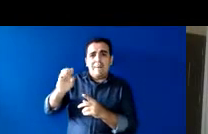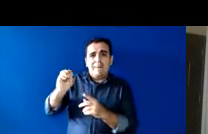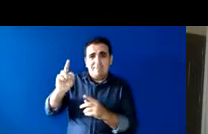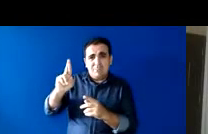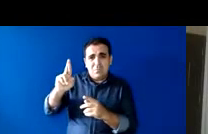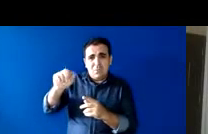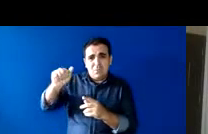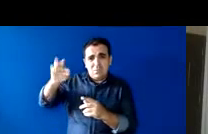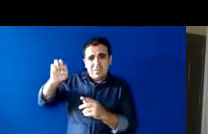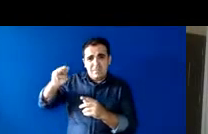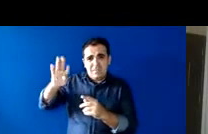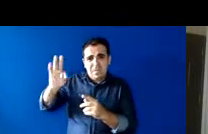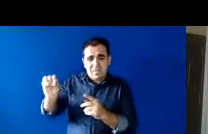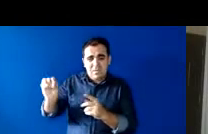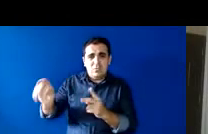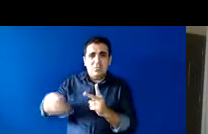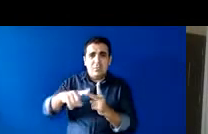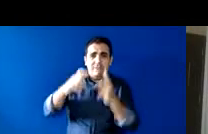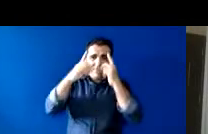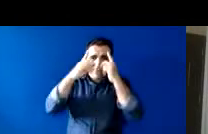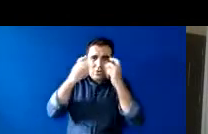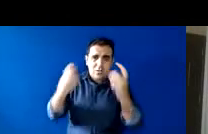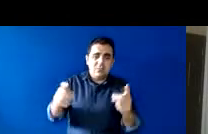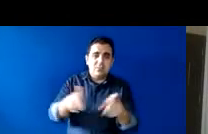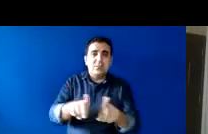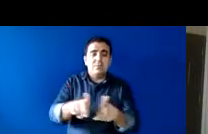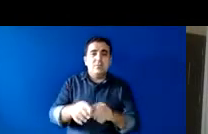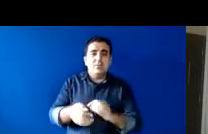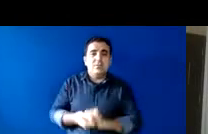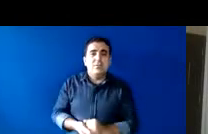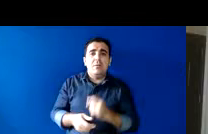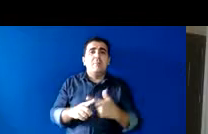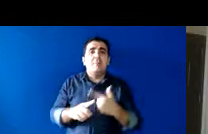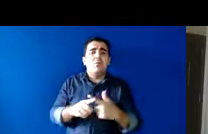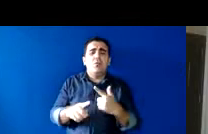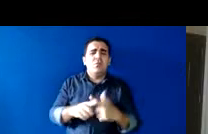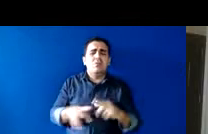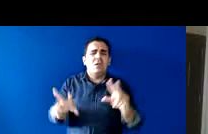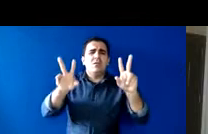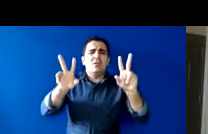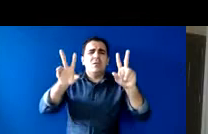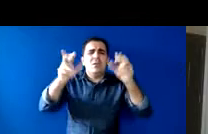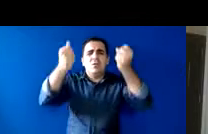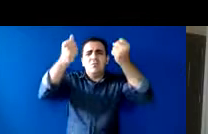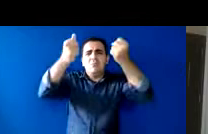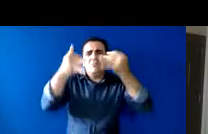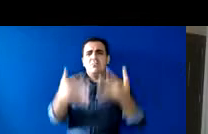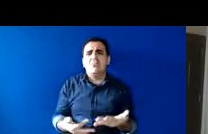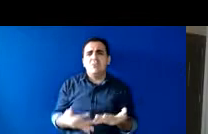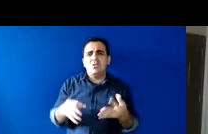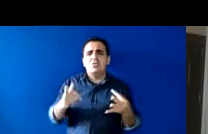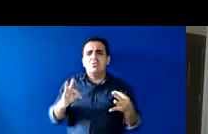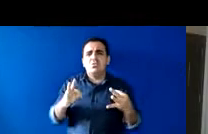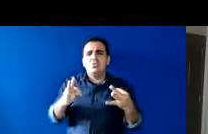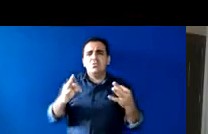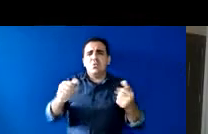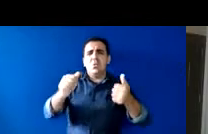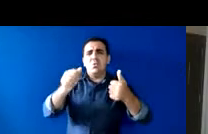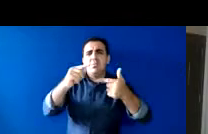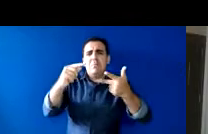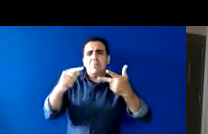reprodutivo, a violência sexual e o aborto previsto em lei. Por que eu coloco toda essa mandala aqui